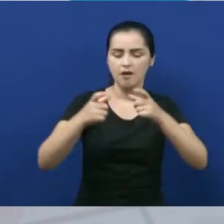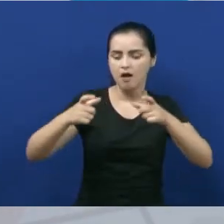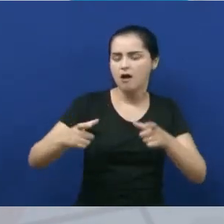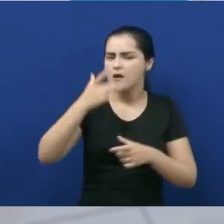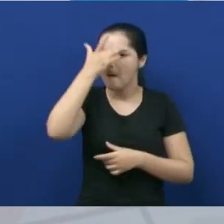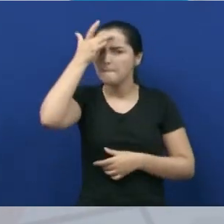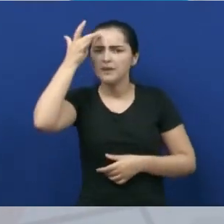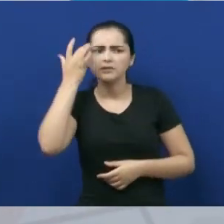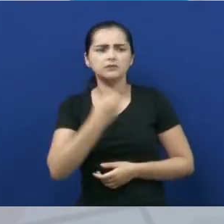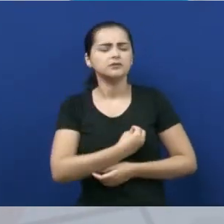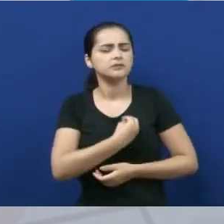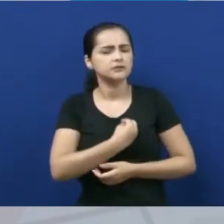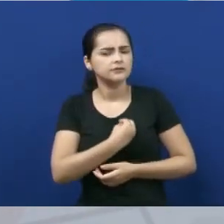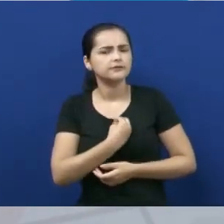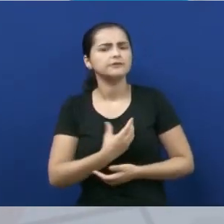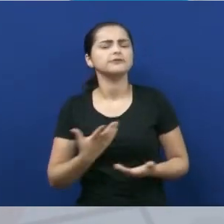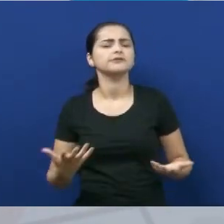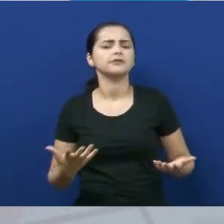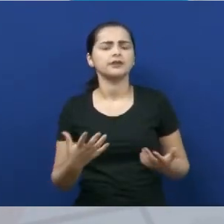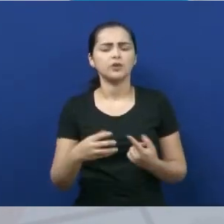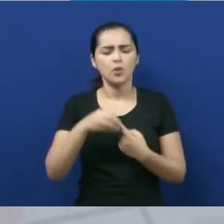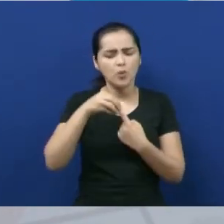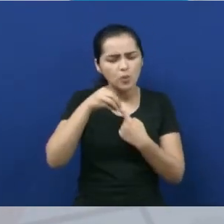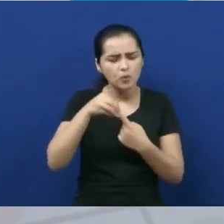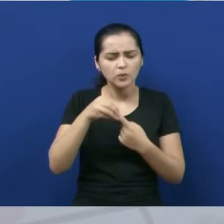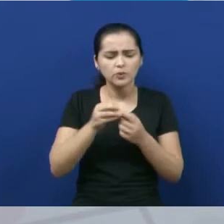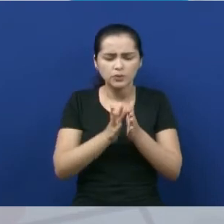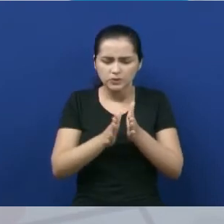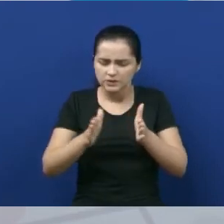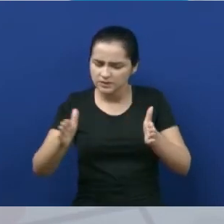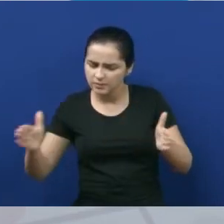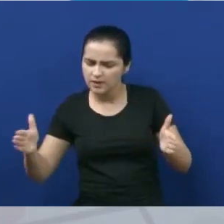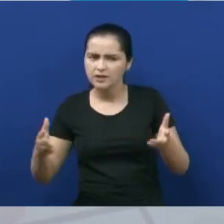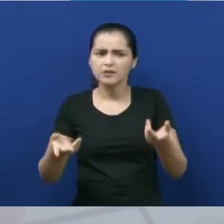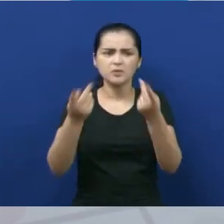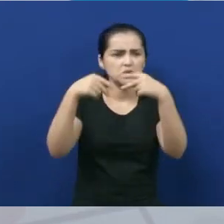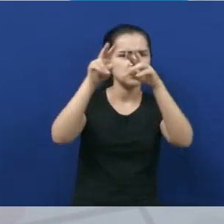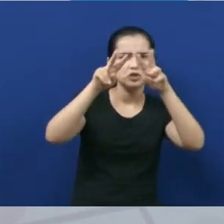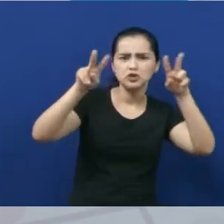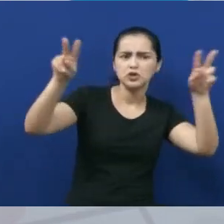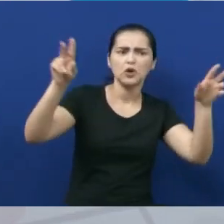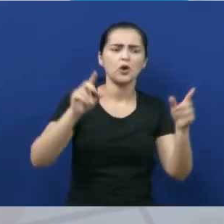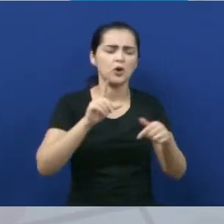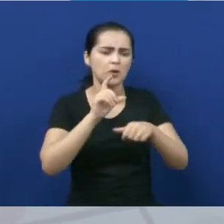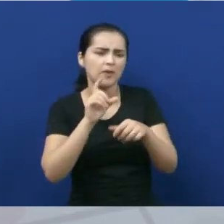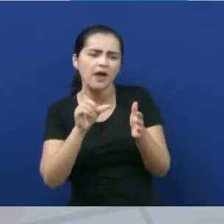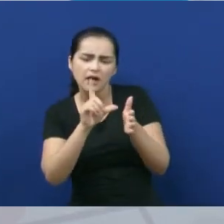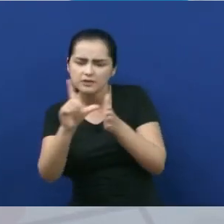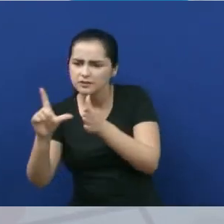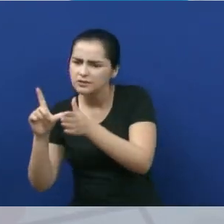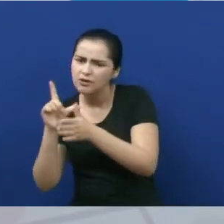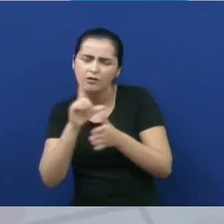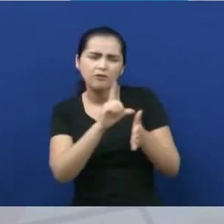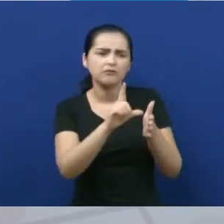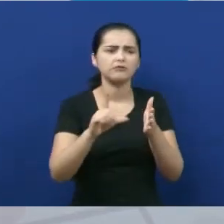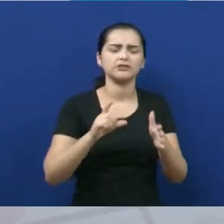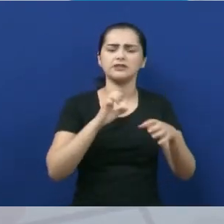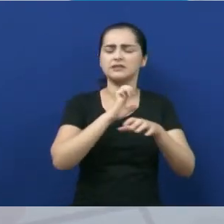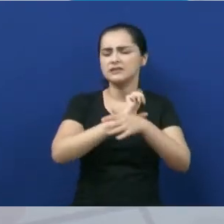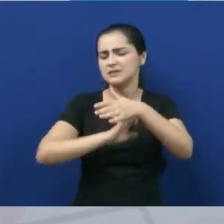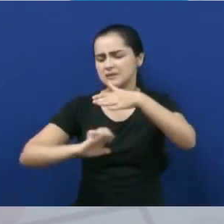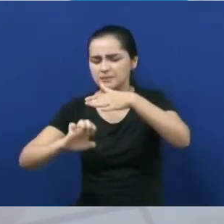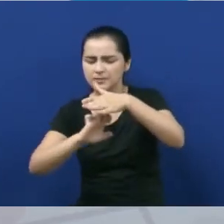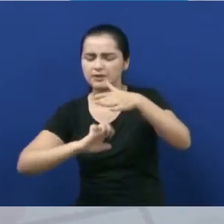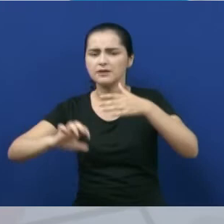estão vivenciando um momento único né um de shopping centers comércios indústrias é